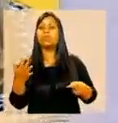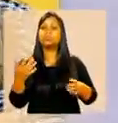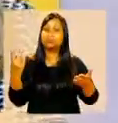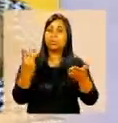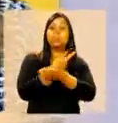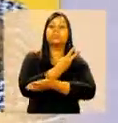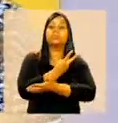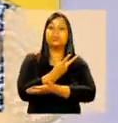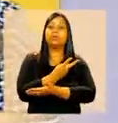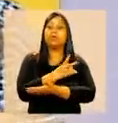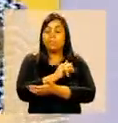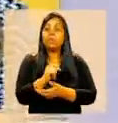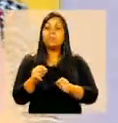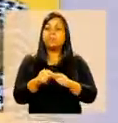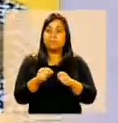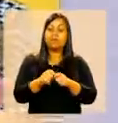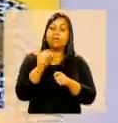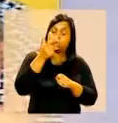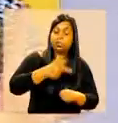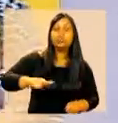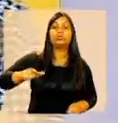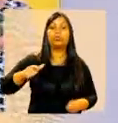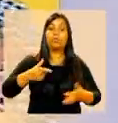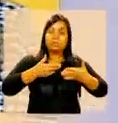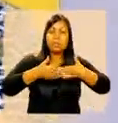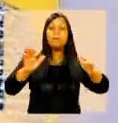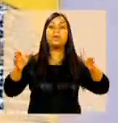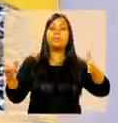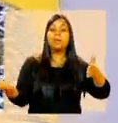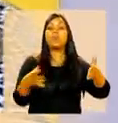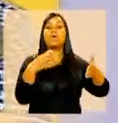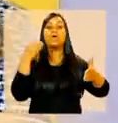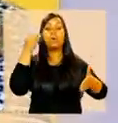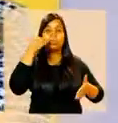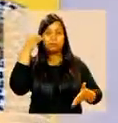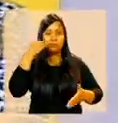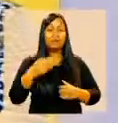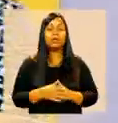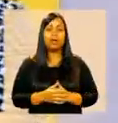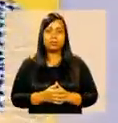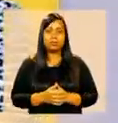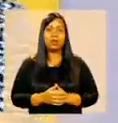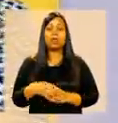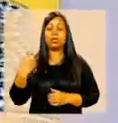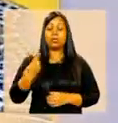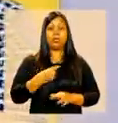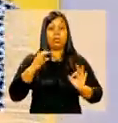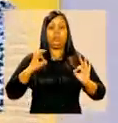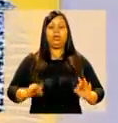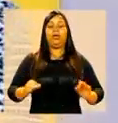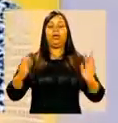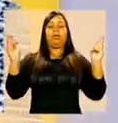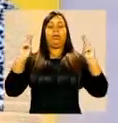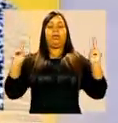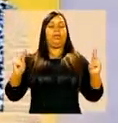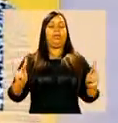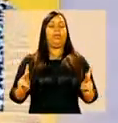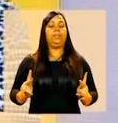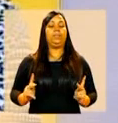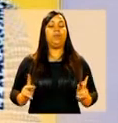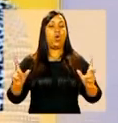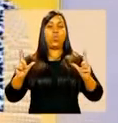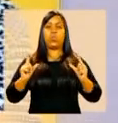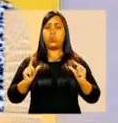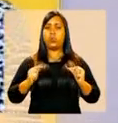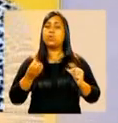e, né, a gente falou, vamos ressignificar e vamos estar aberto para novas experiências. Então, a gente voltou, assim, plenas, né, a gente fala. Então,